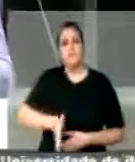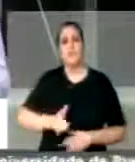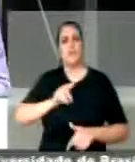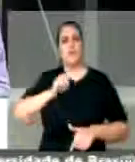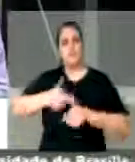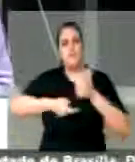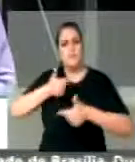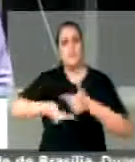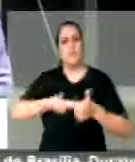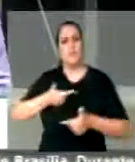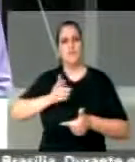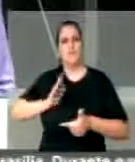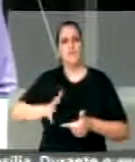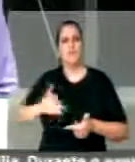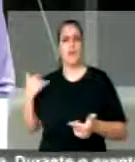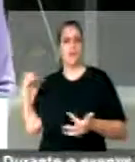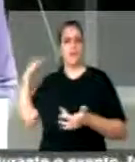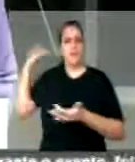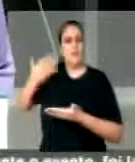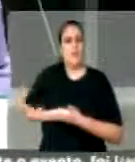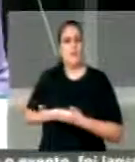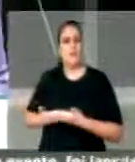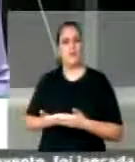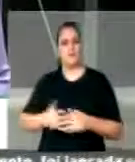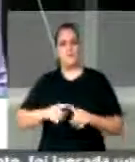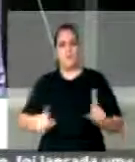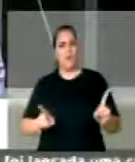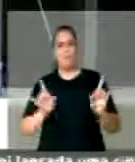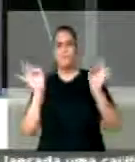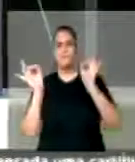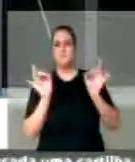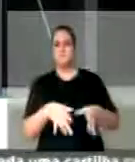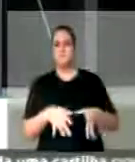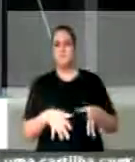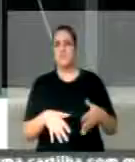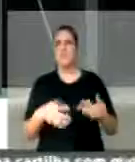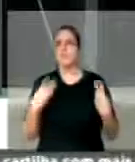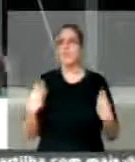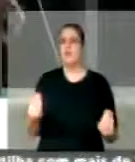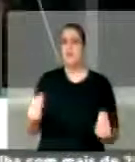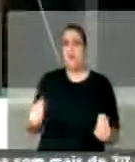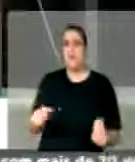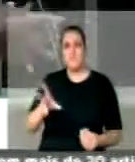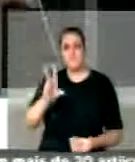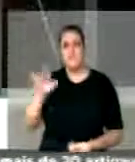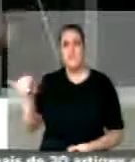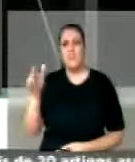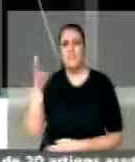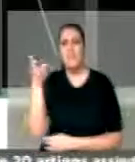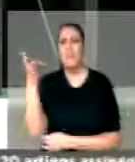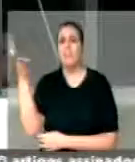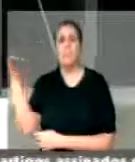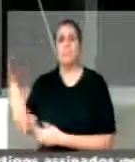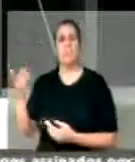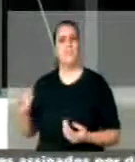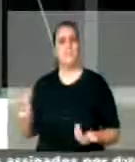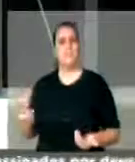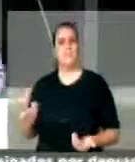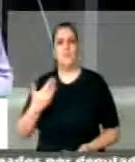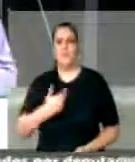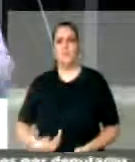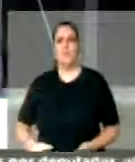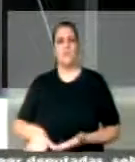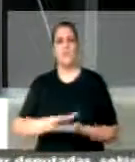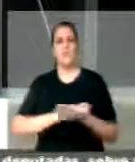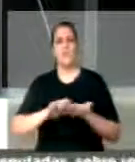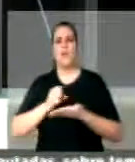relevantes serviços a este país, a ficar de mãos estendidas para as benécias ou então